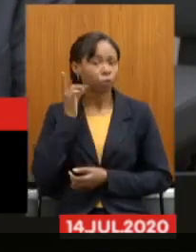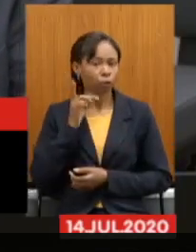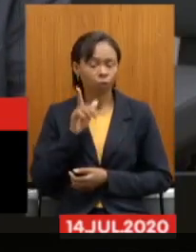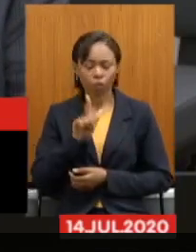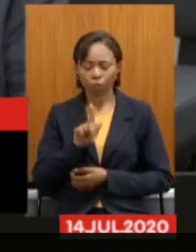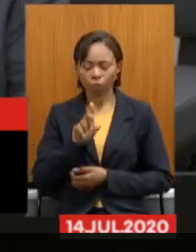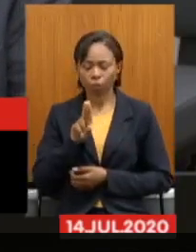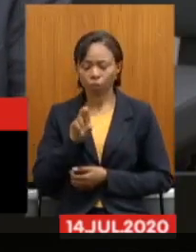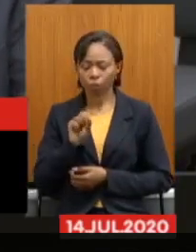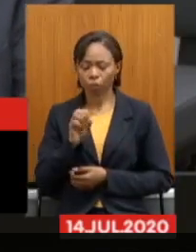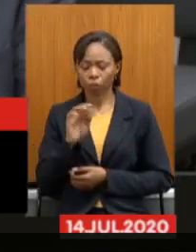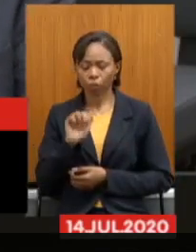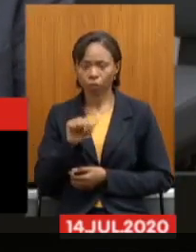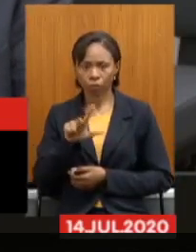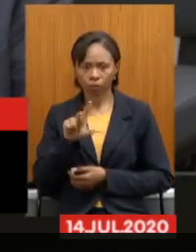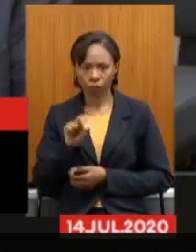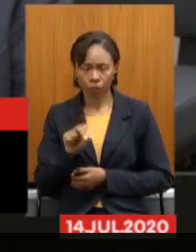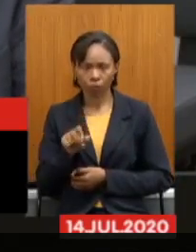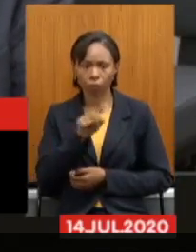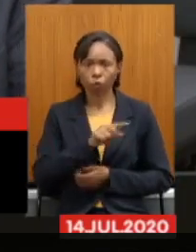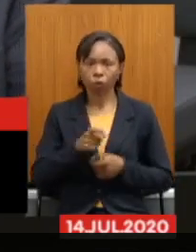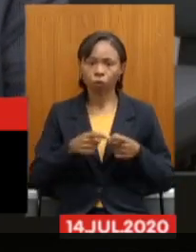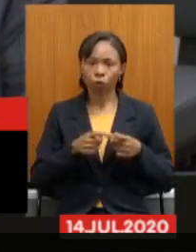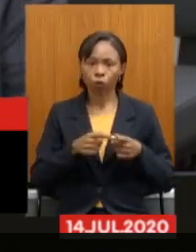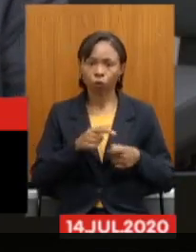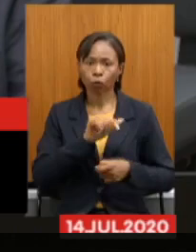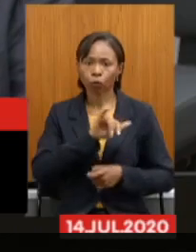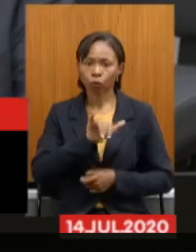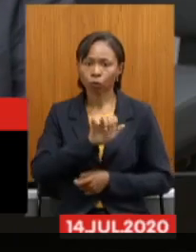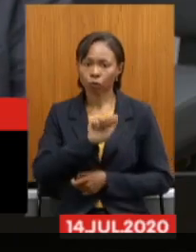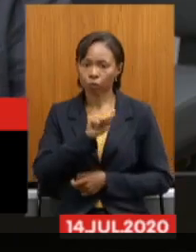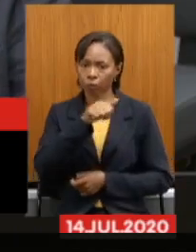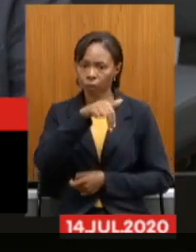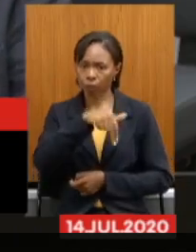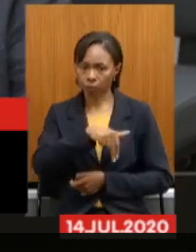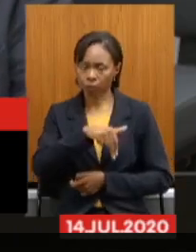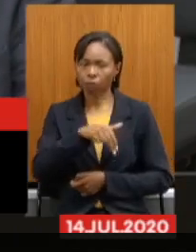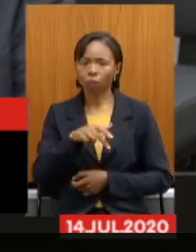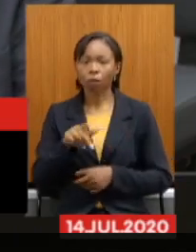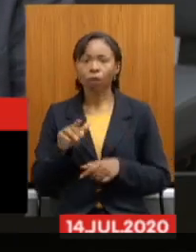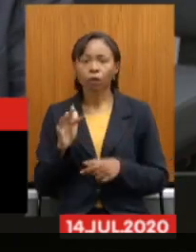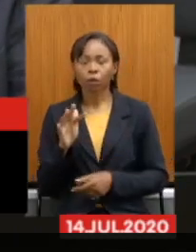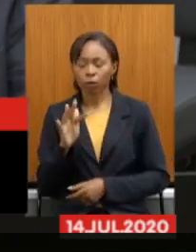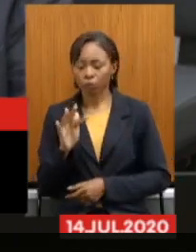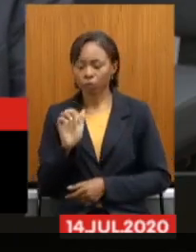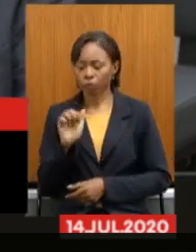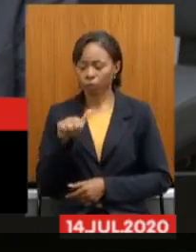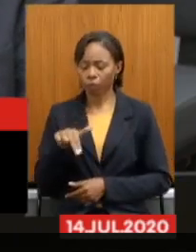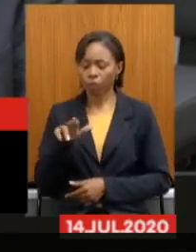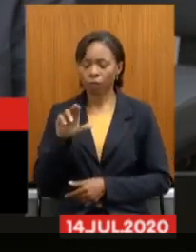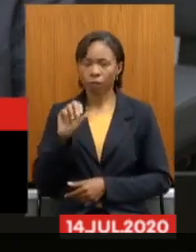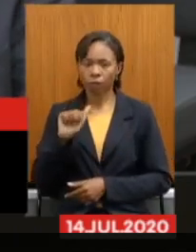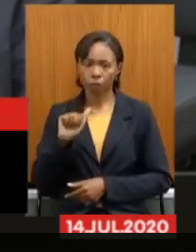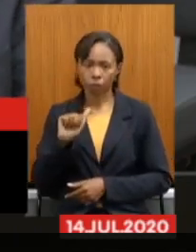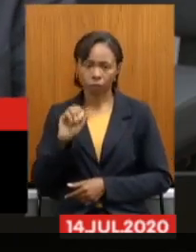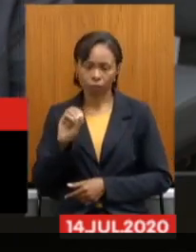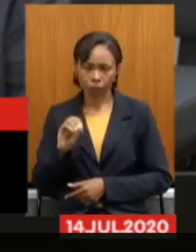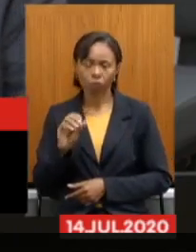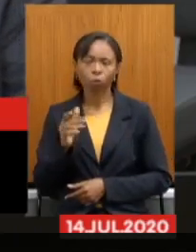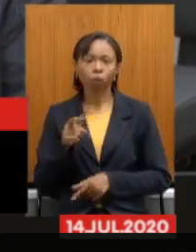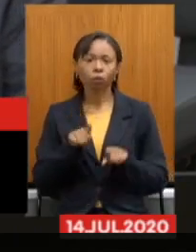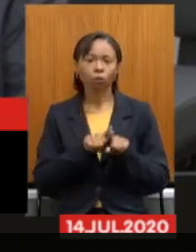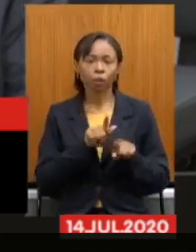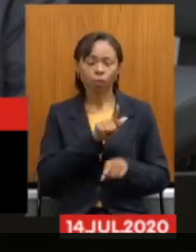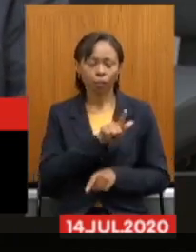Gustavo Mitre, deputado doutor Jean Freire, deputado Fernando Pacheco, deputado Guilherme